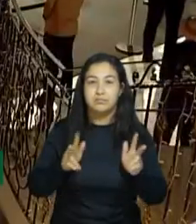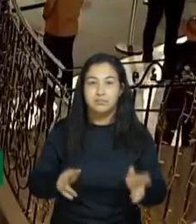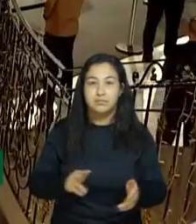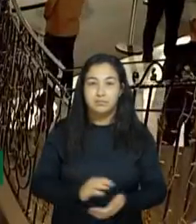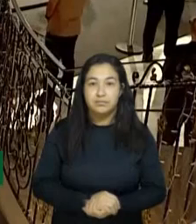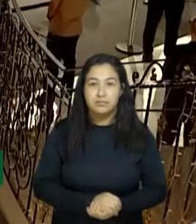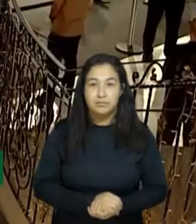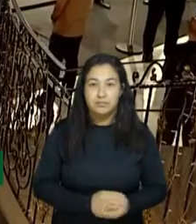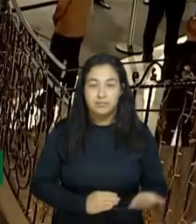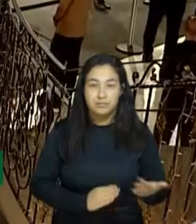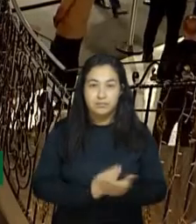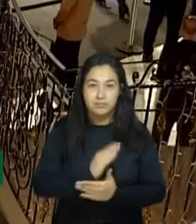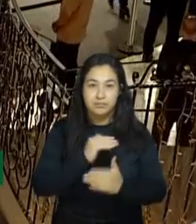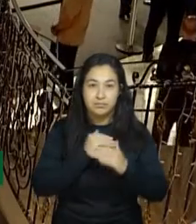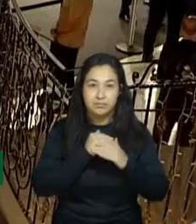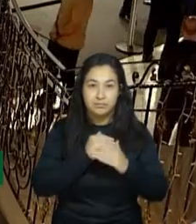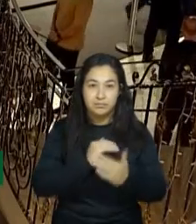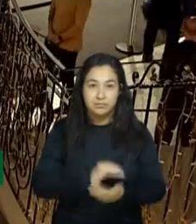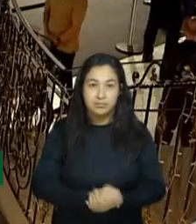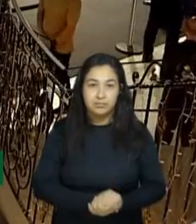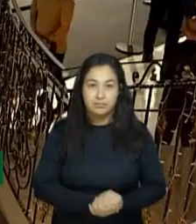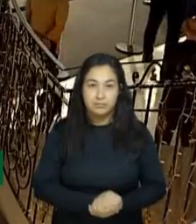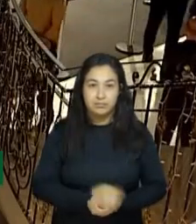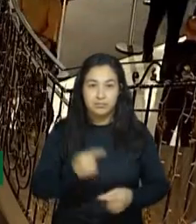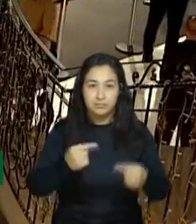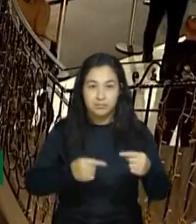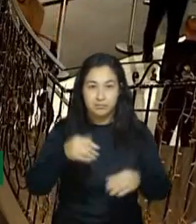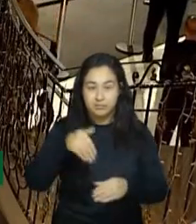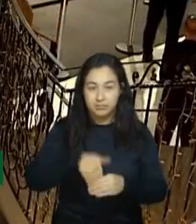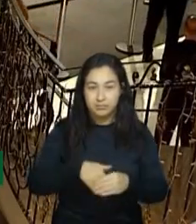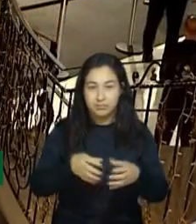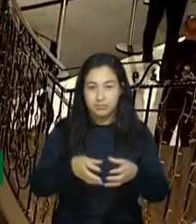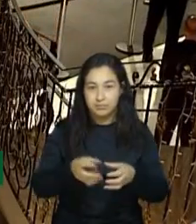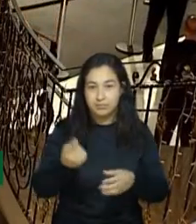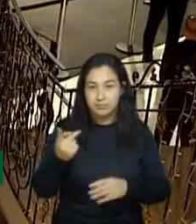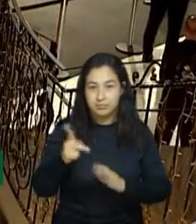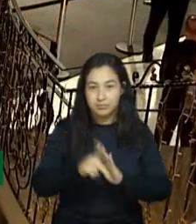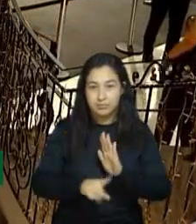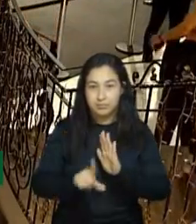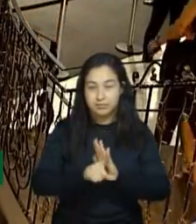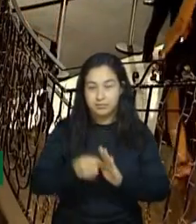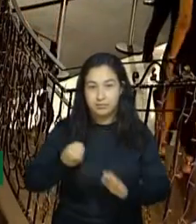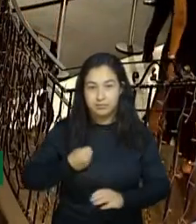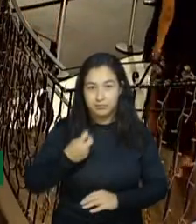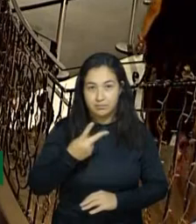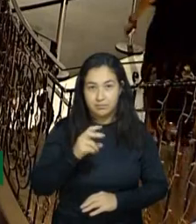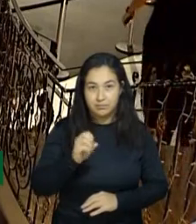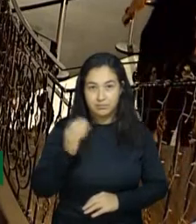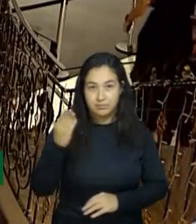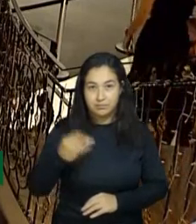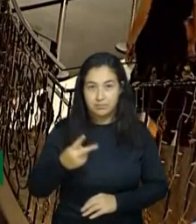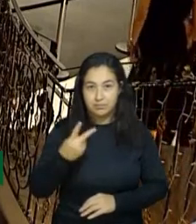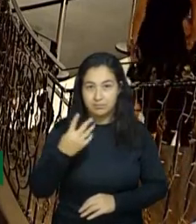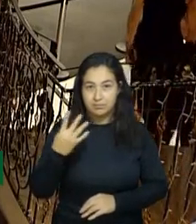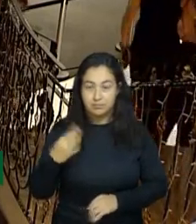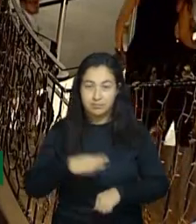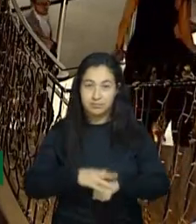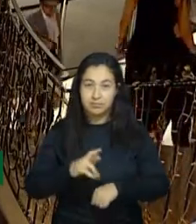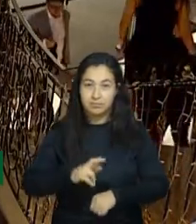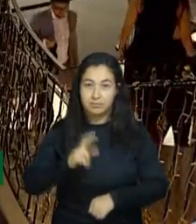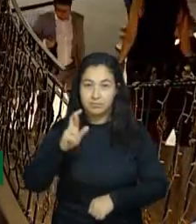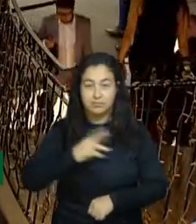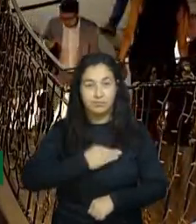encontra. Aprovado por unanimidade, discussão e votação em turno único do projeto de lei 28/2024, autoria deputado Napoleão